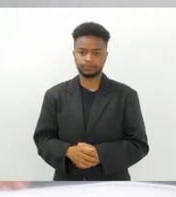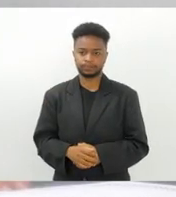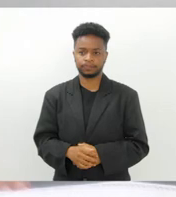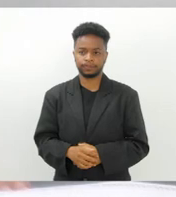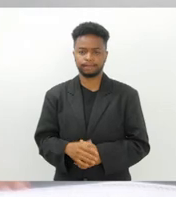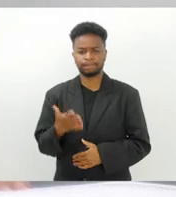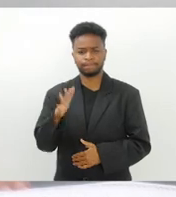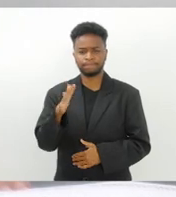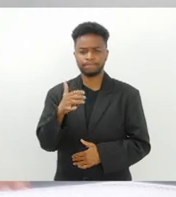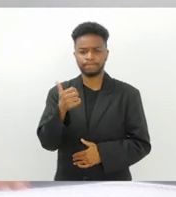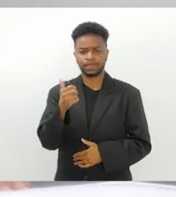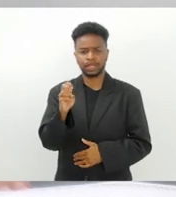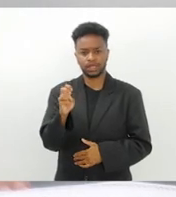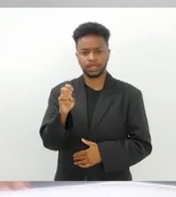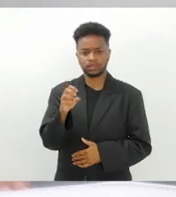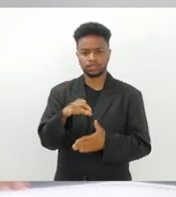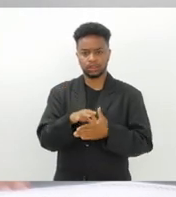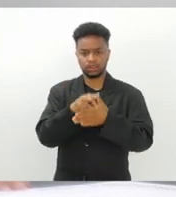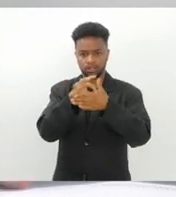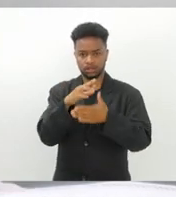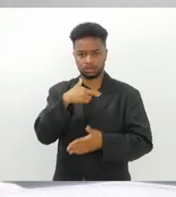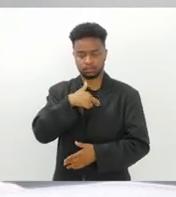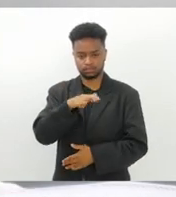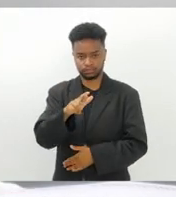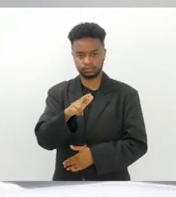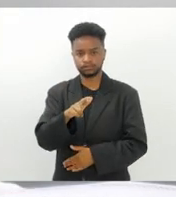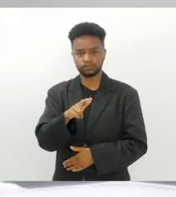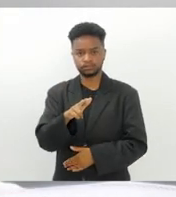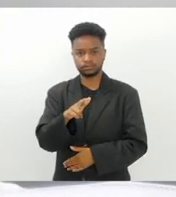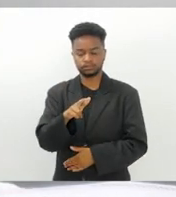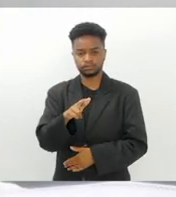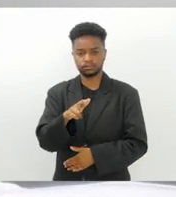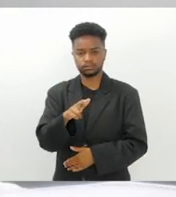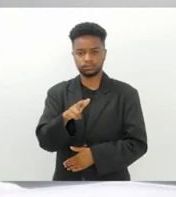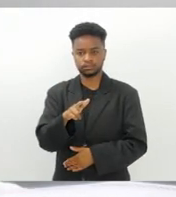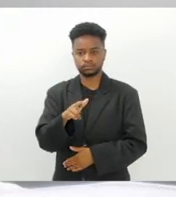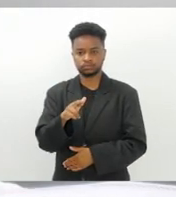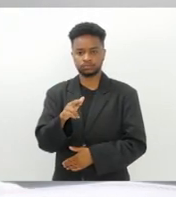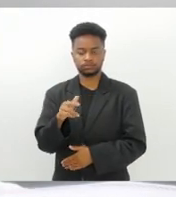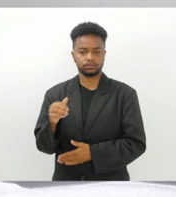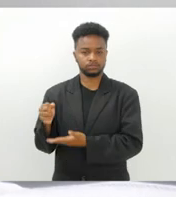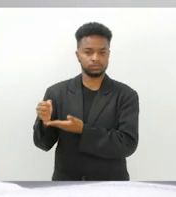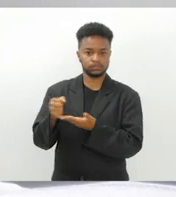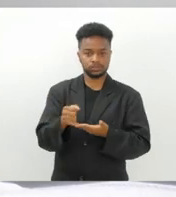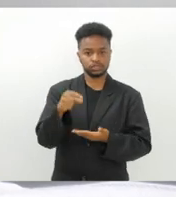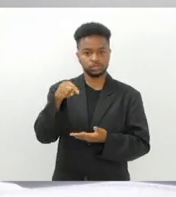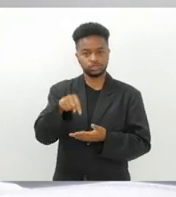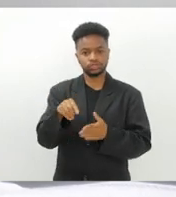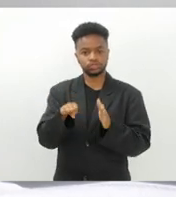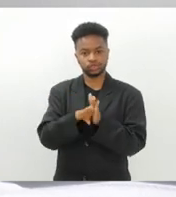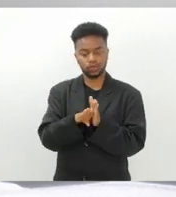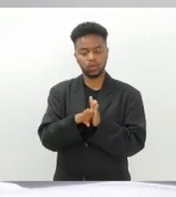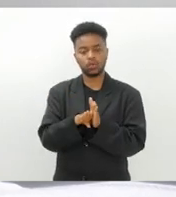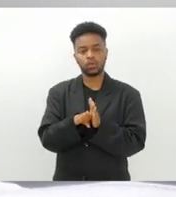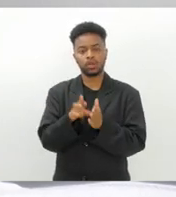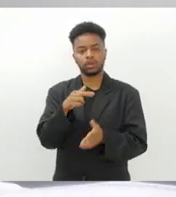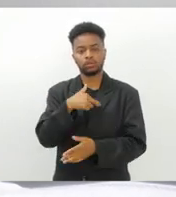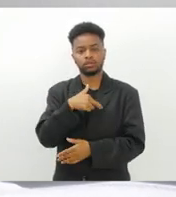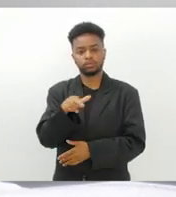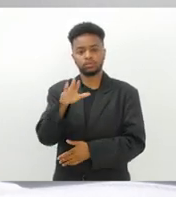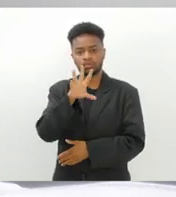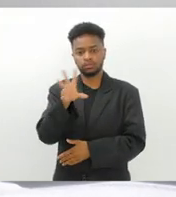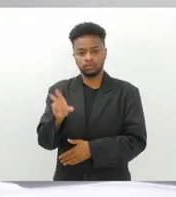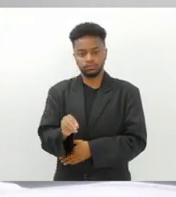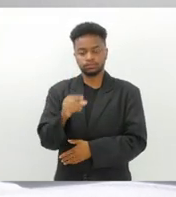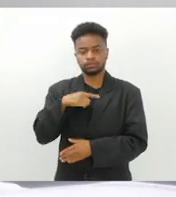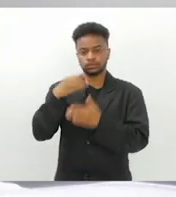uns 15 líderes religiosos que vieram das religiões de matriz afro,